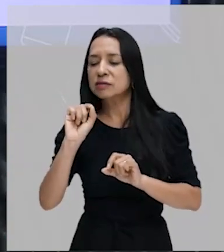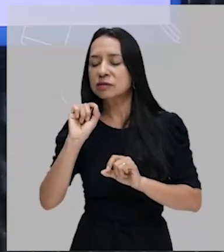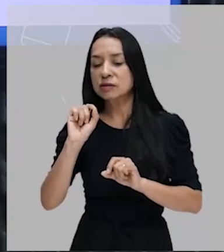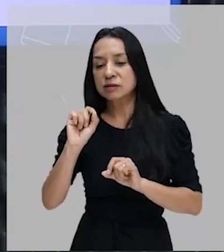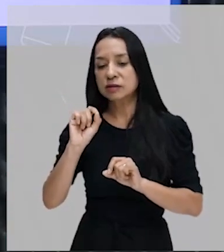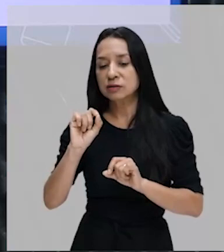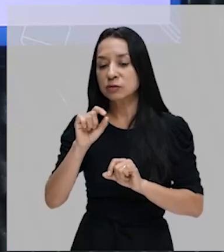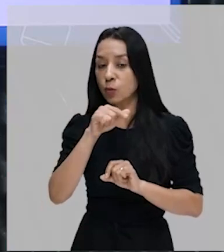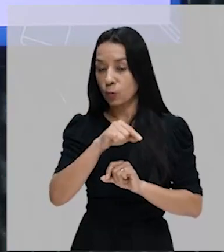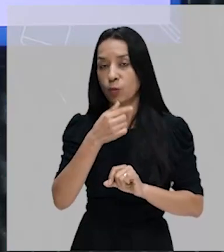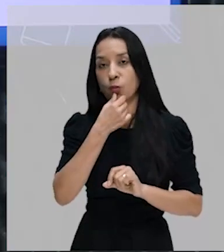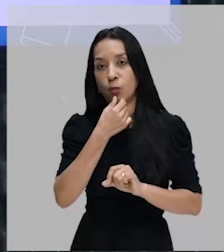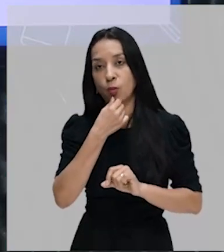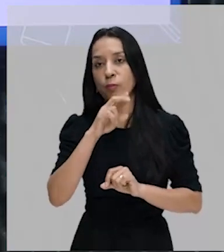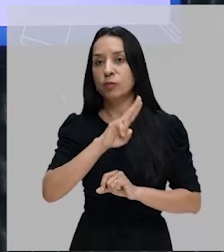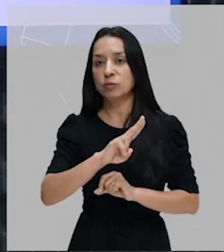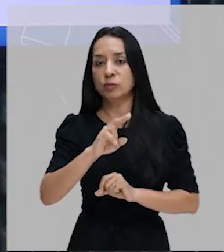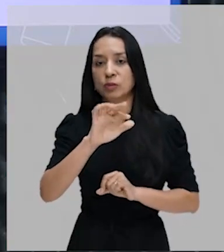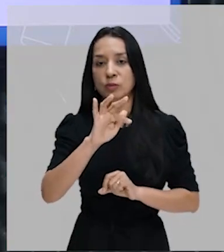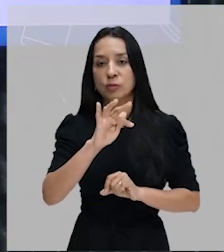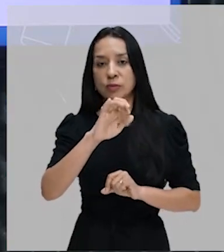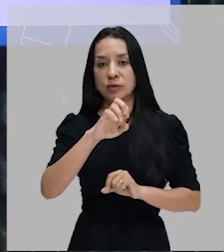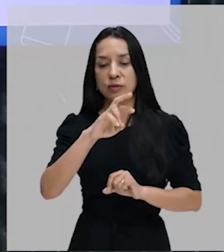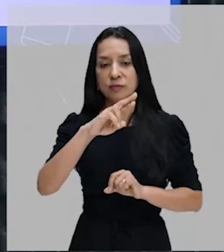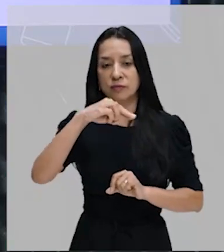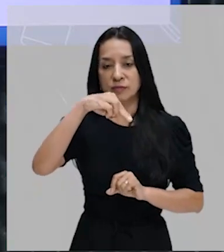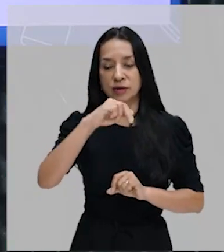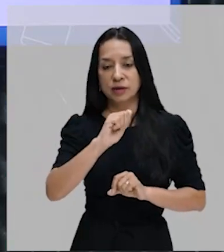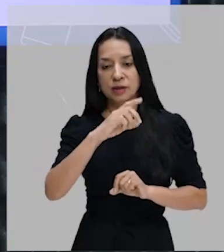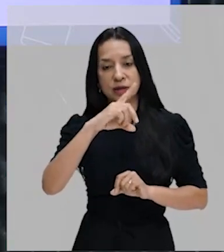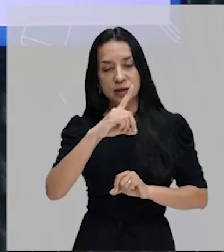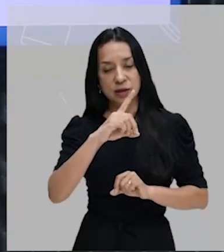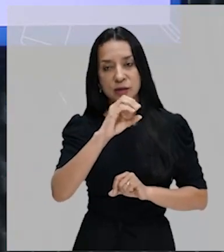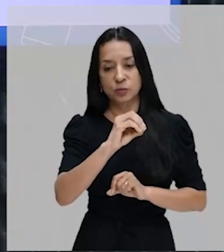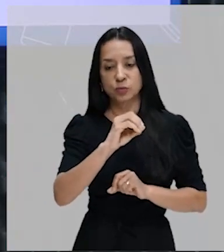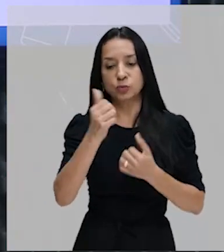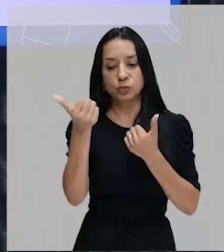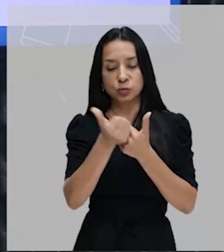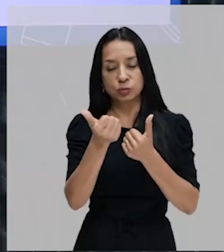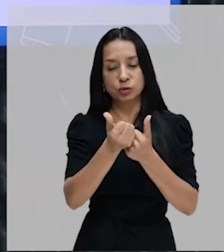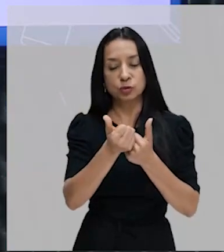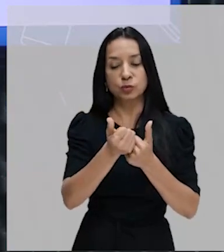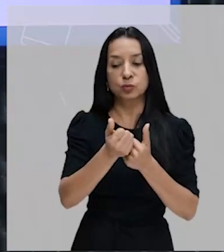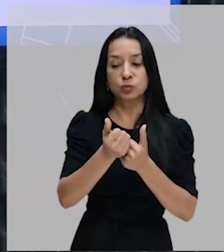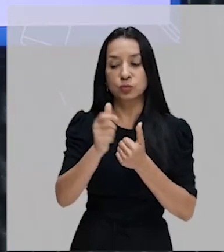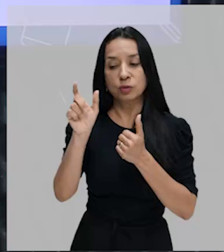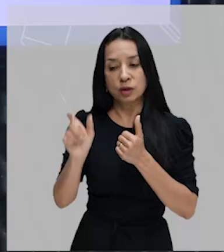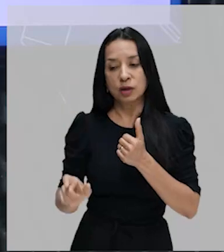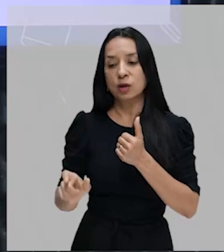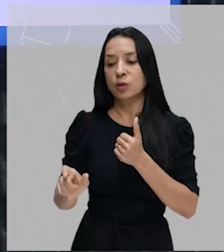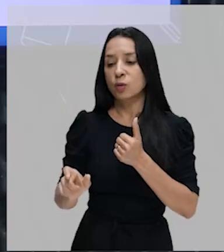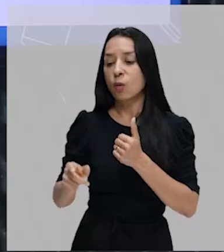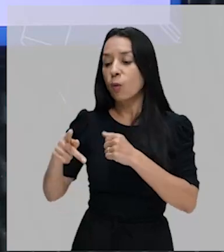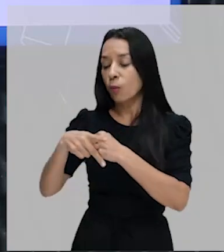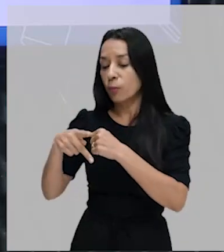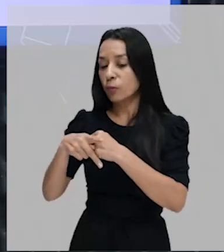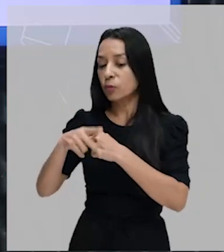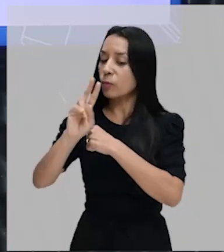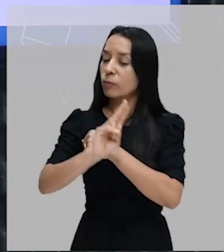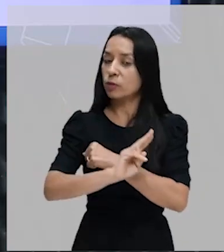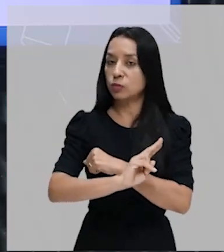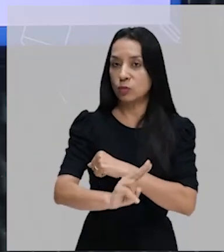substituí o substantivo Fernando pelo pronome ele, masculino, da mesma forma como está